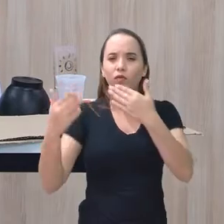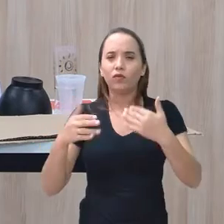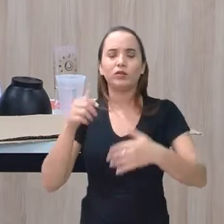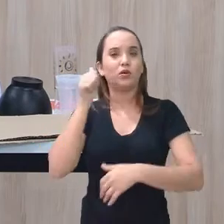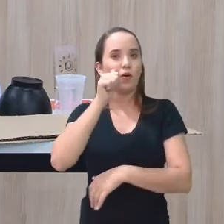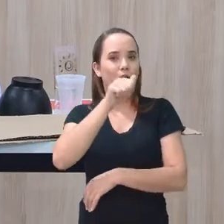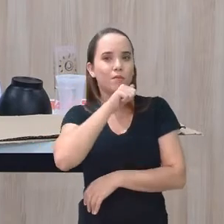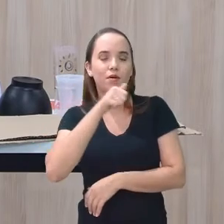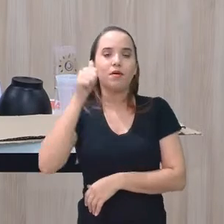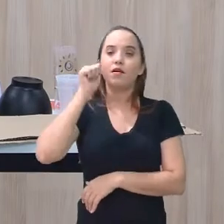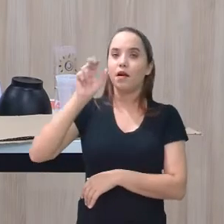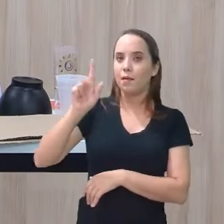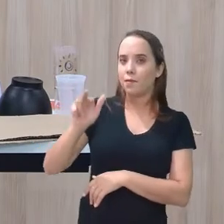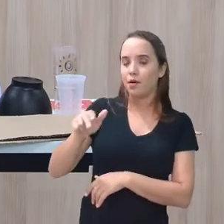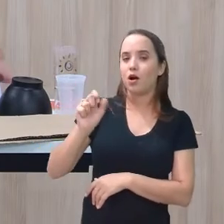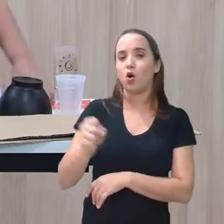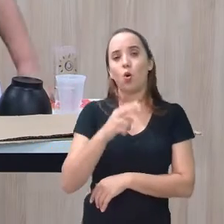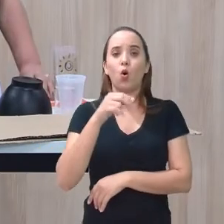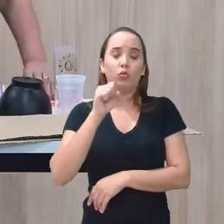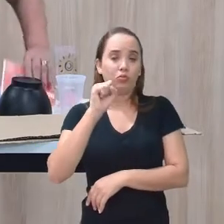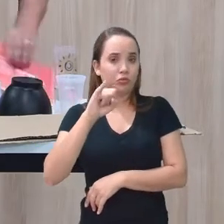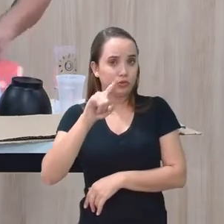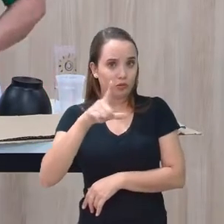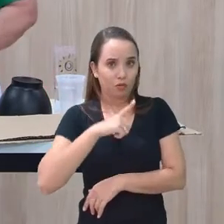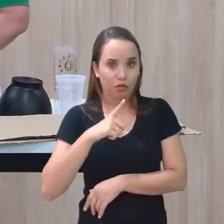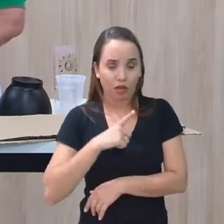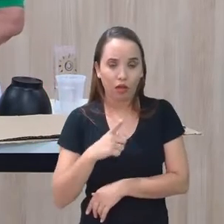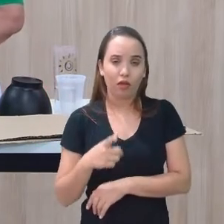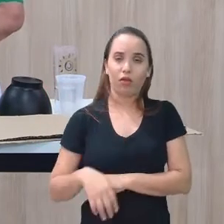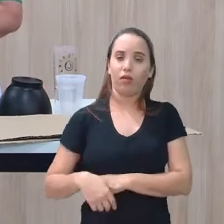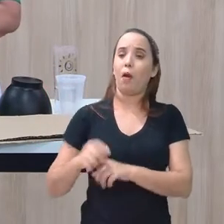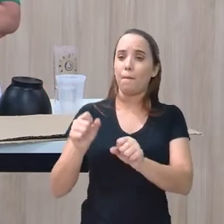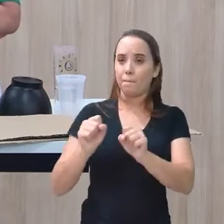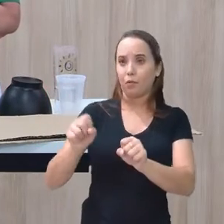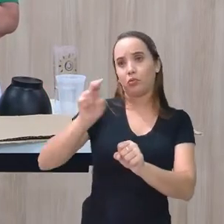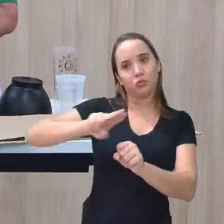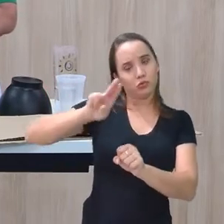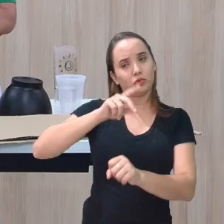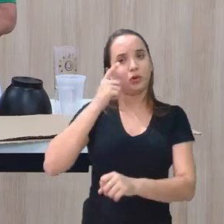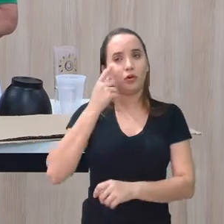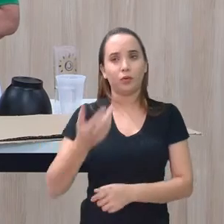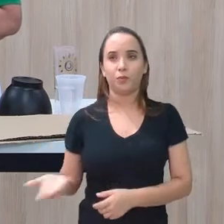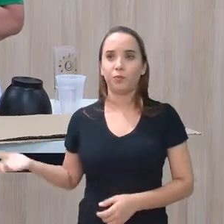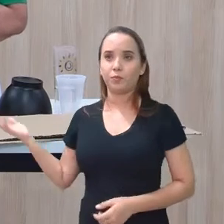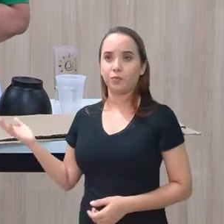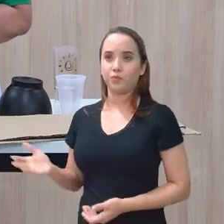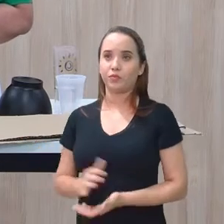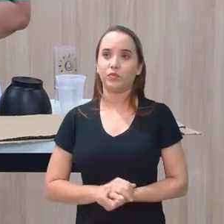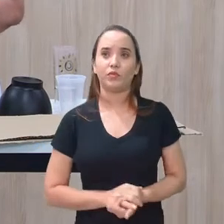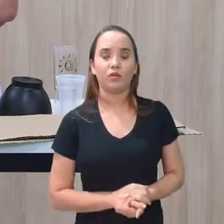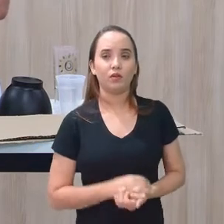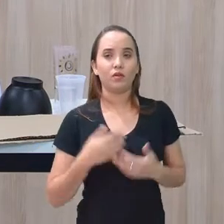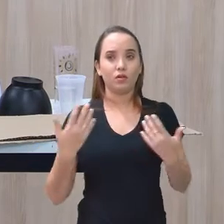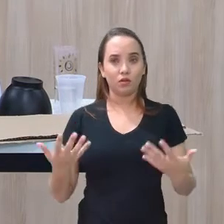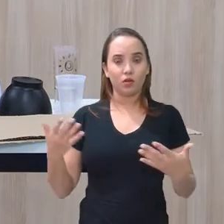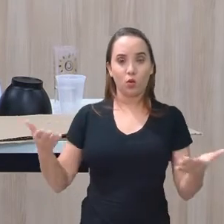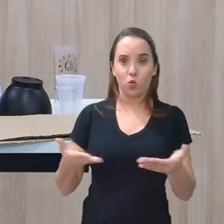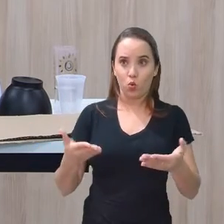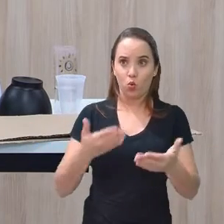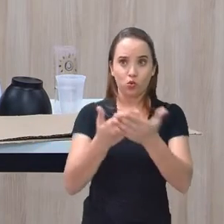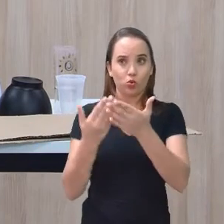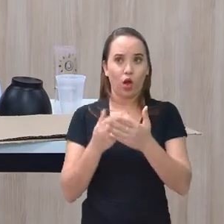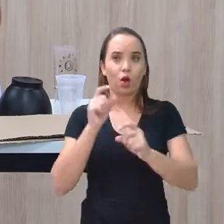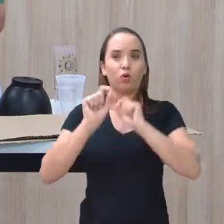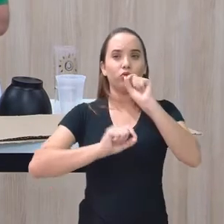irmã, né, ou você que tem aí o brinco e vai utilizar, tá? E na aula de hoje nós